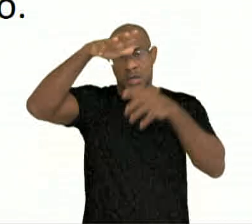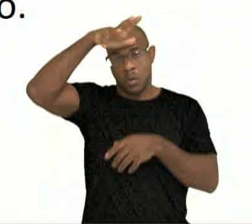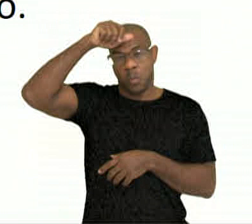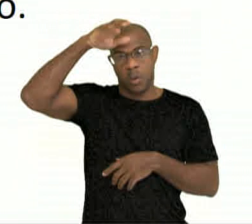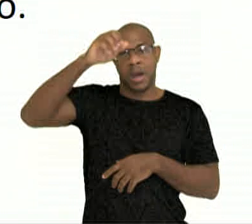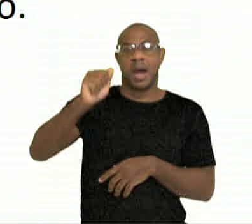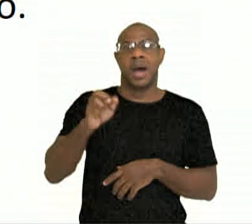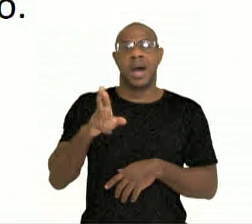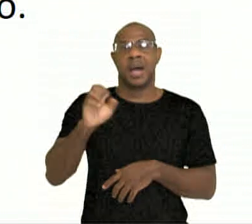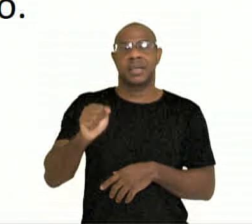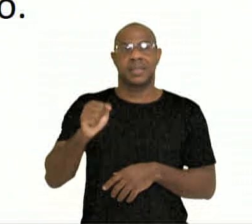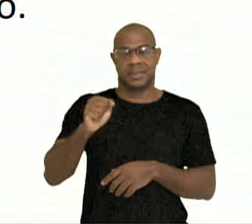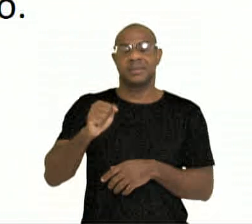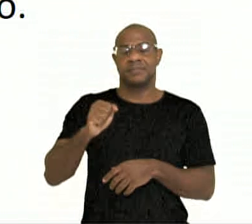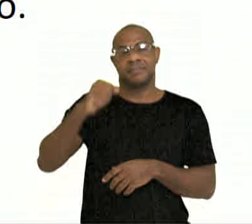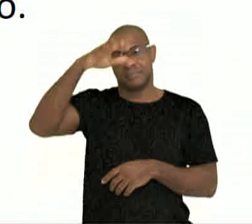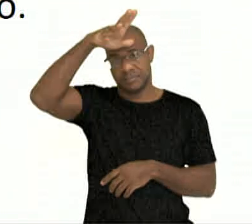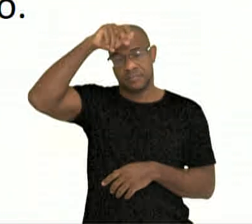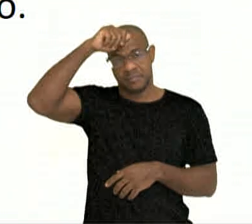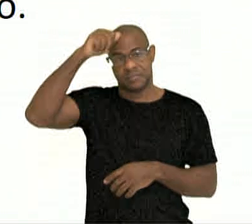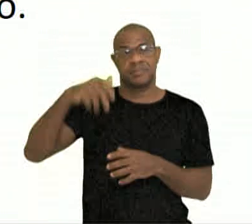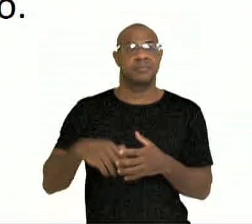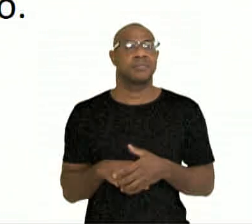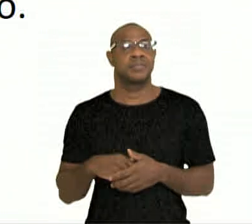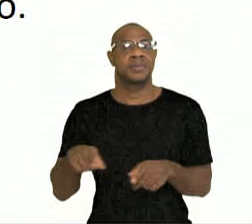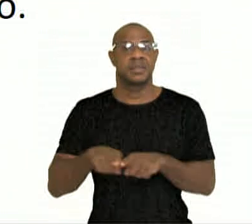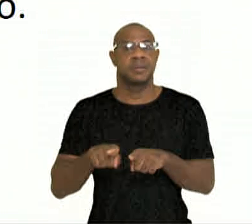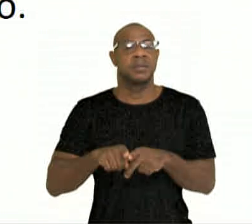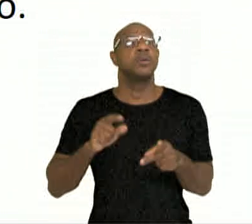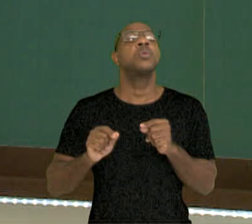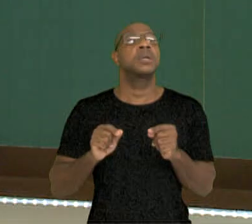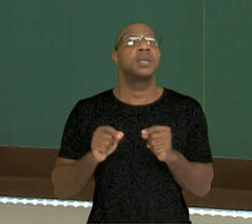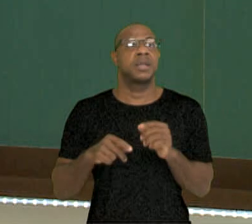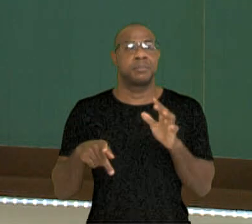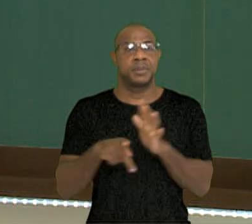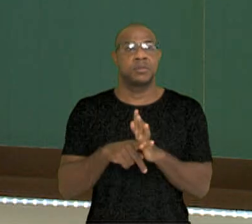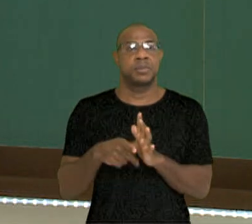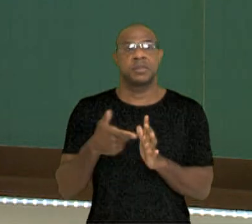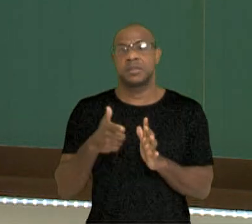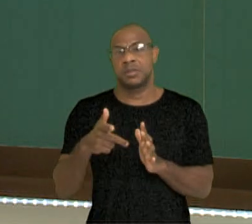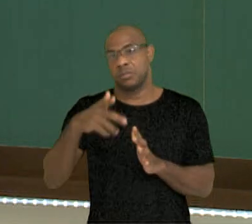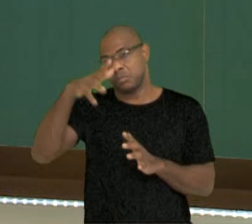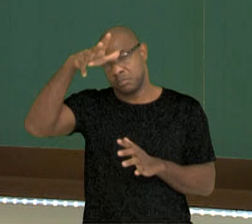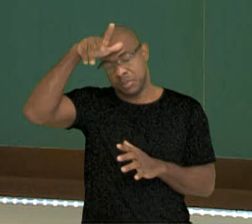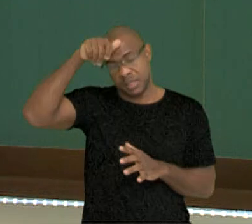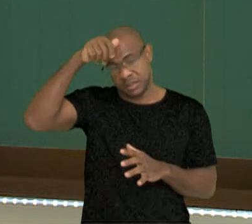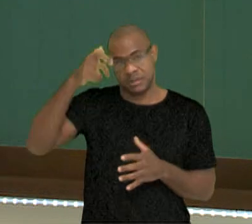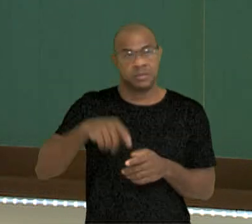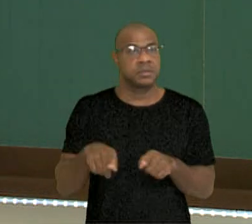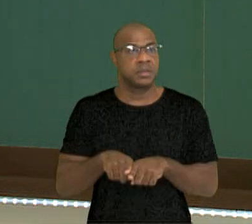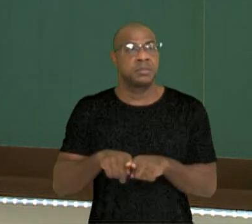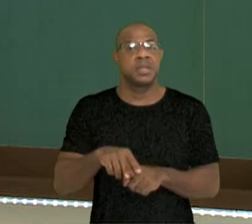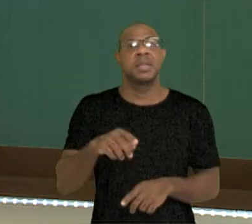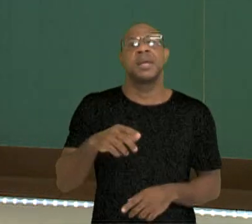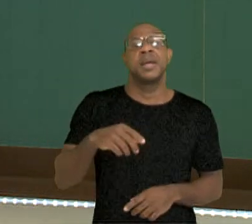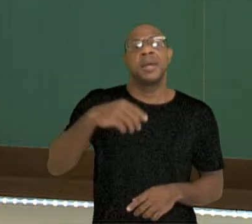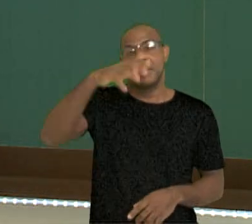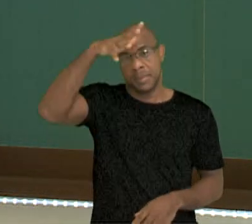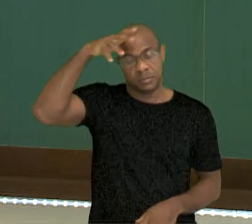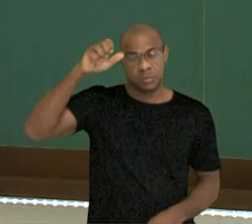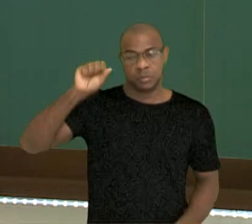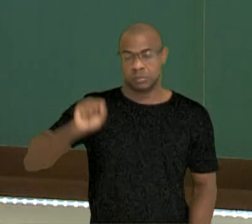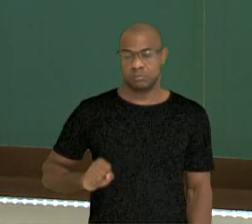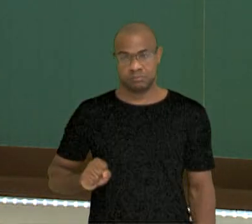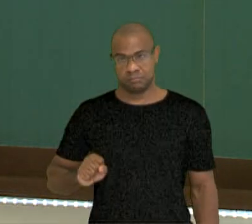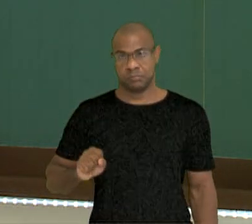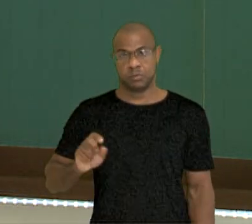o Acre ainda não pertencia para o Brasil, e algumas porções aqui da região do Mato Grosso do Sul, e aqui